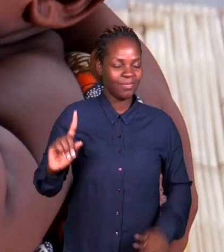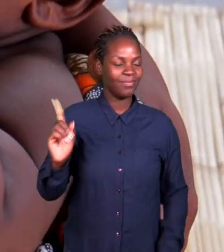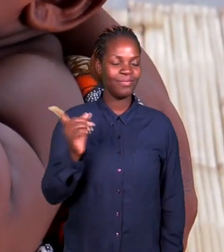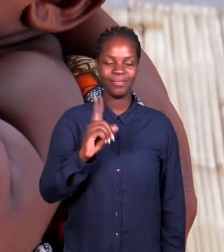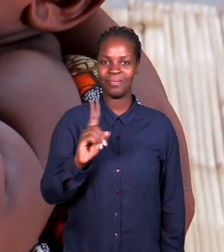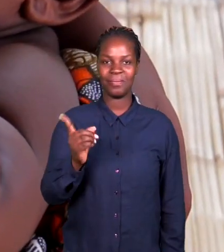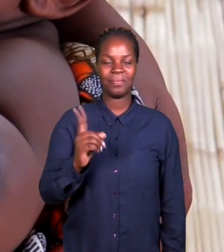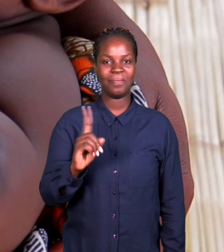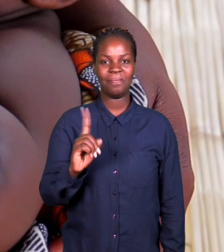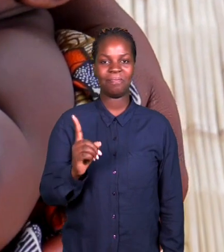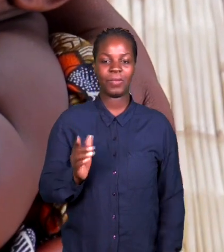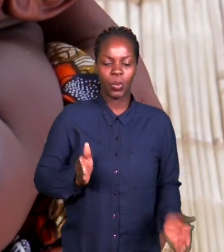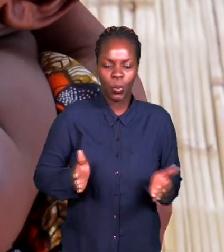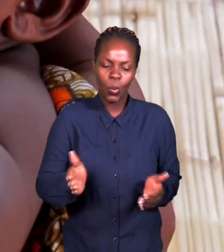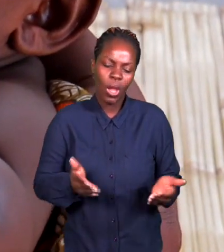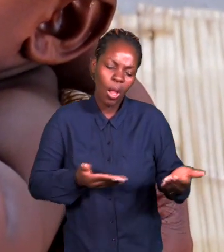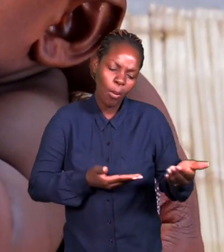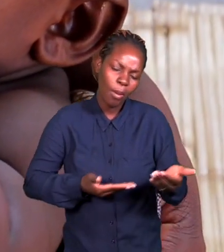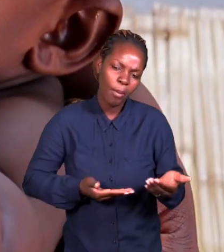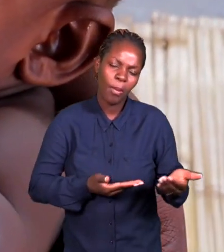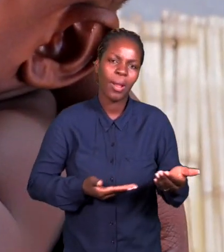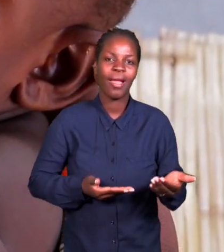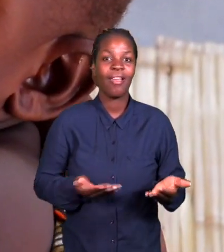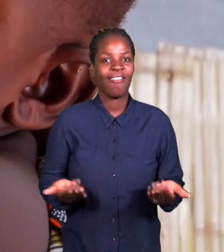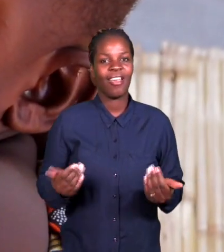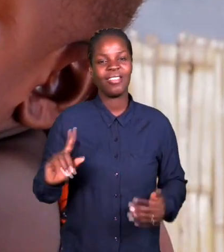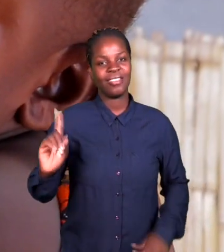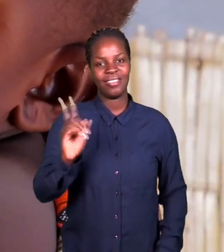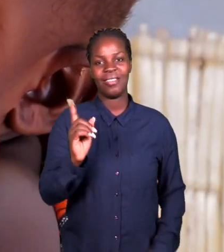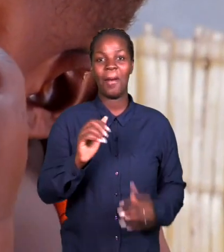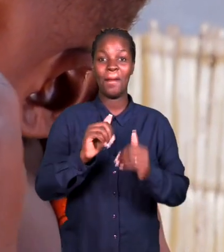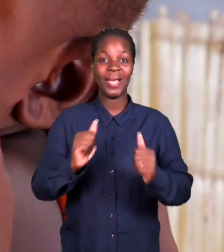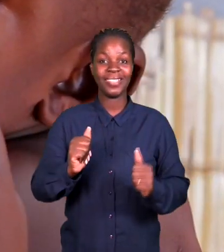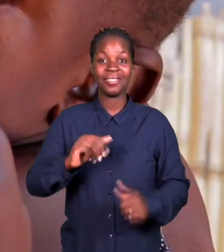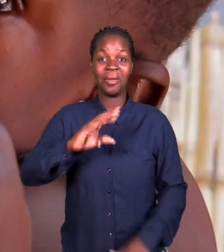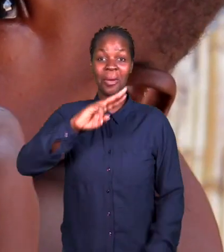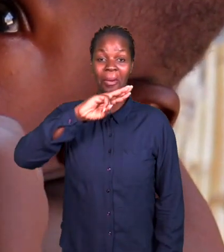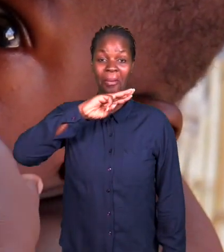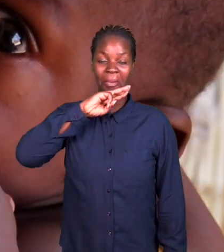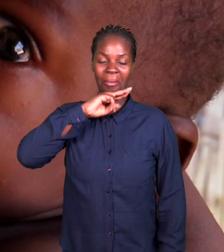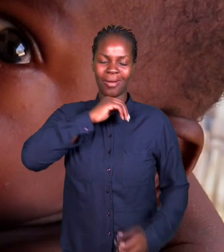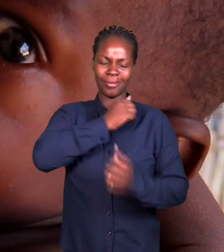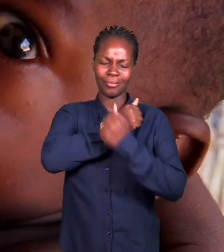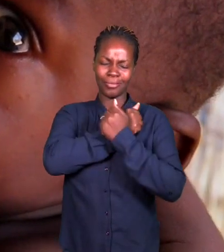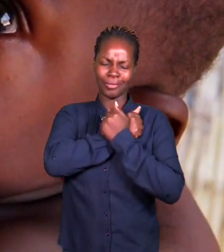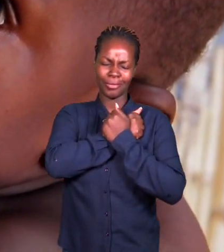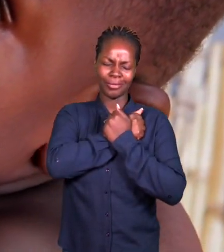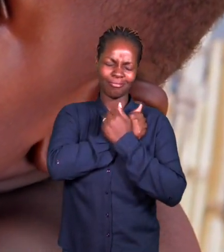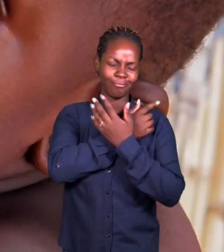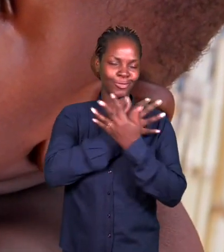assim cuidar de um filho. Mas é, o amor de mamãe é aquela